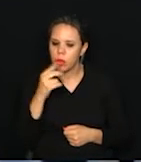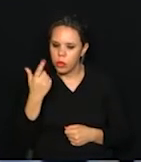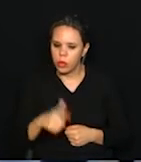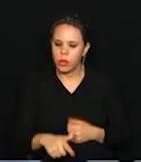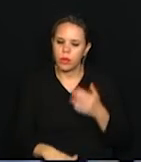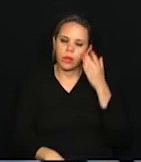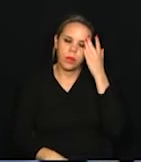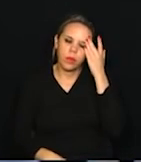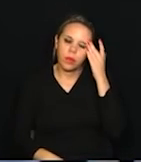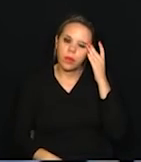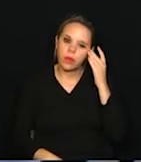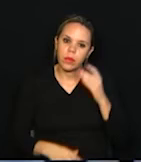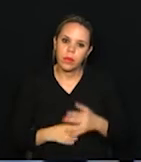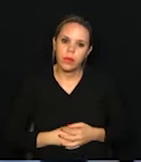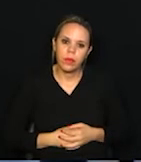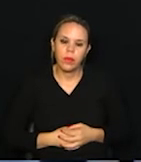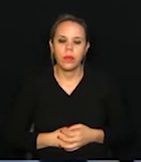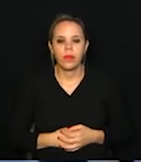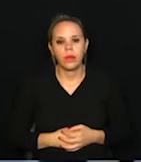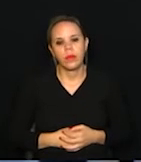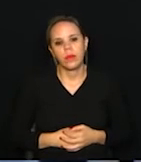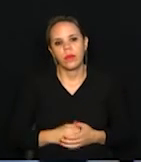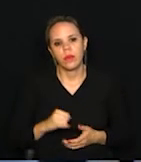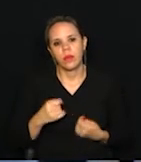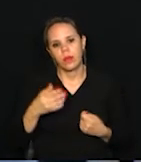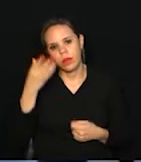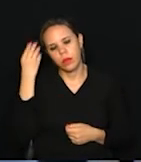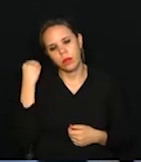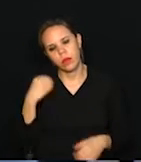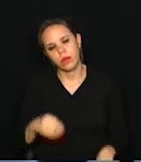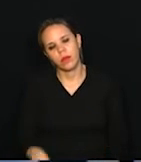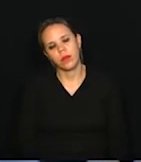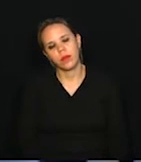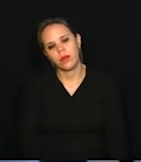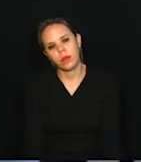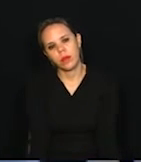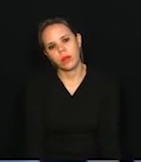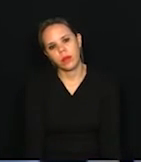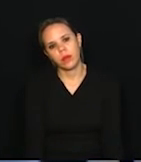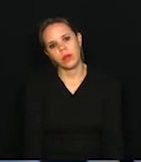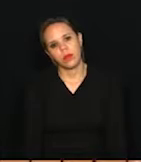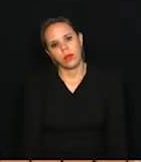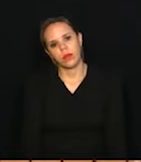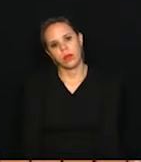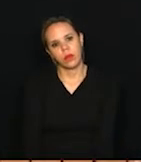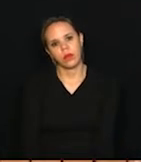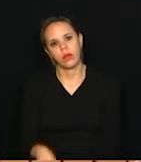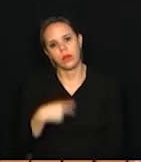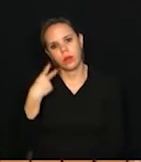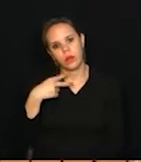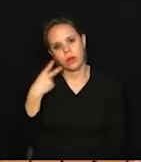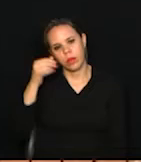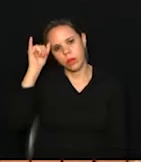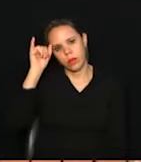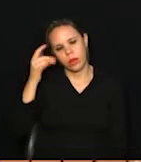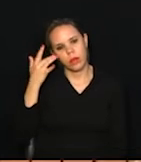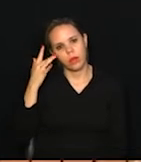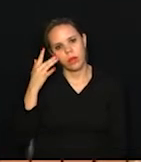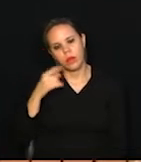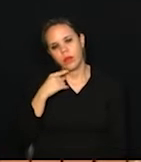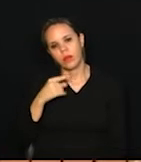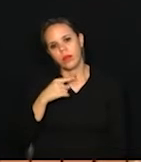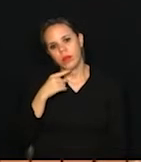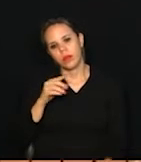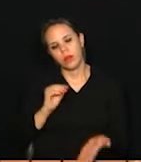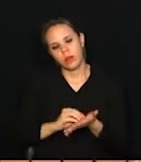estou à disposição para respondê-la caso eu tenha me esquecido. Presidente, eu vou passar a palavra para o vereador Paulo Búfalo, que eu acho que ficou um